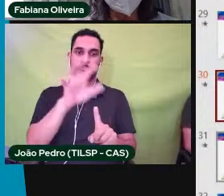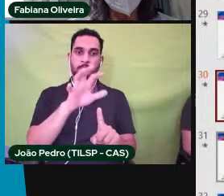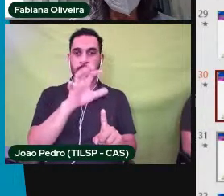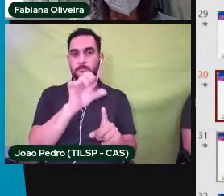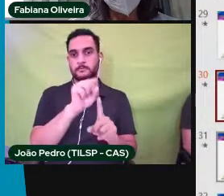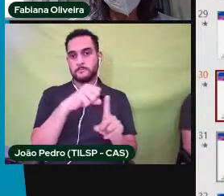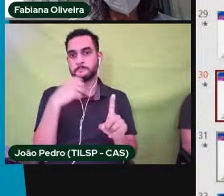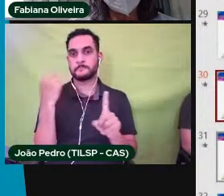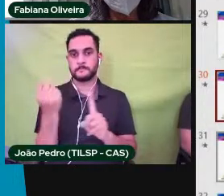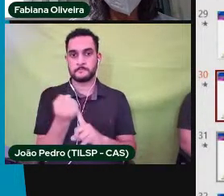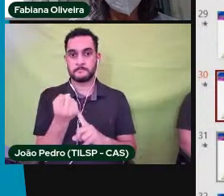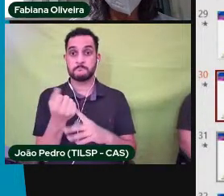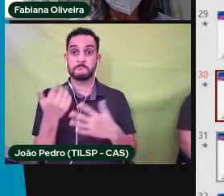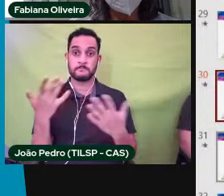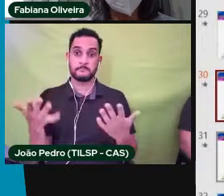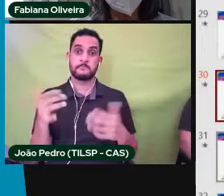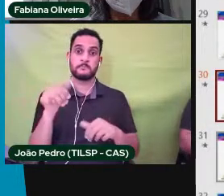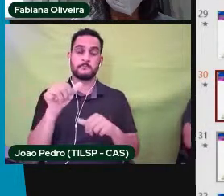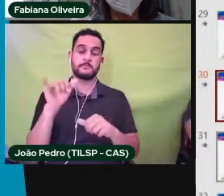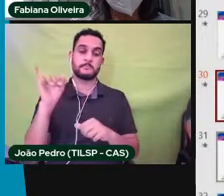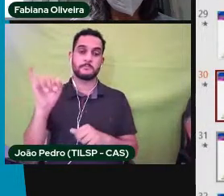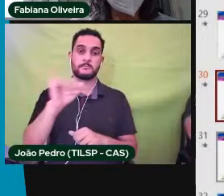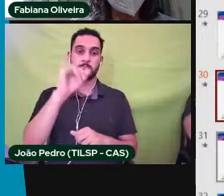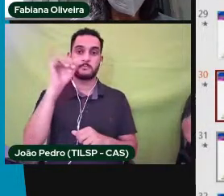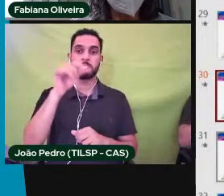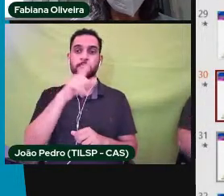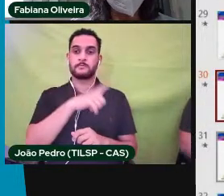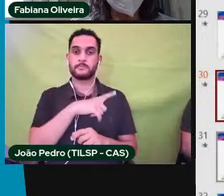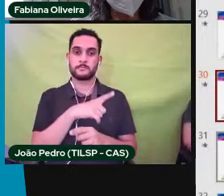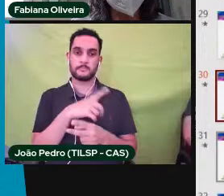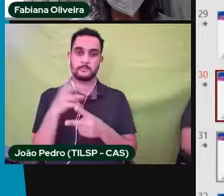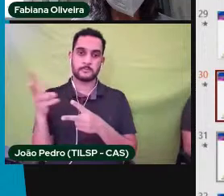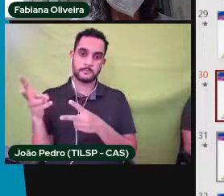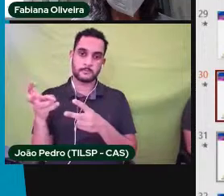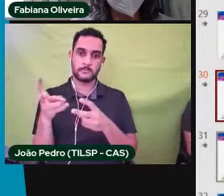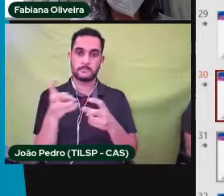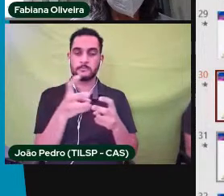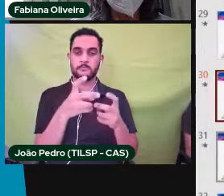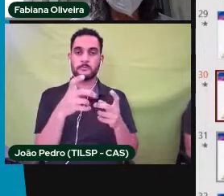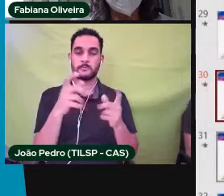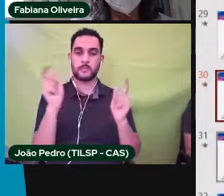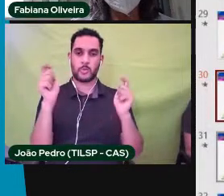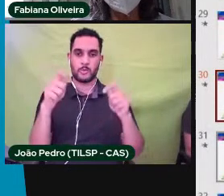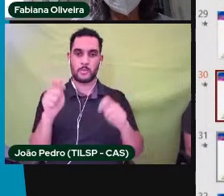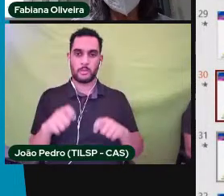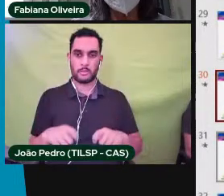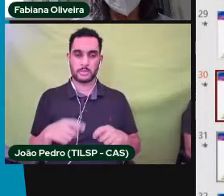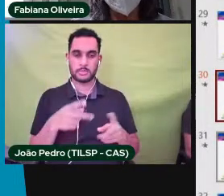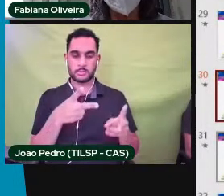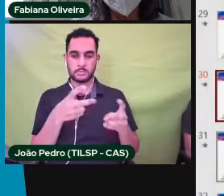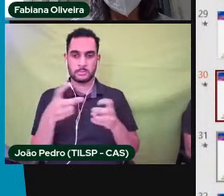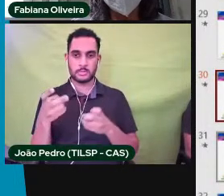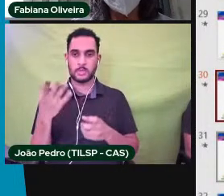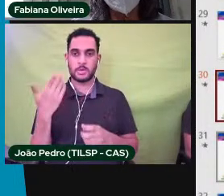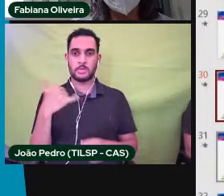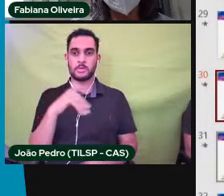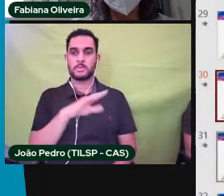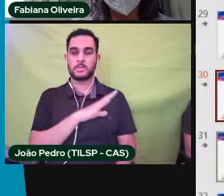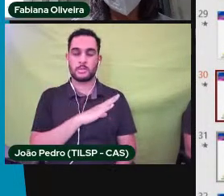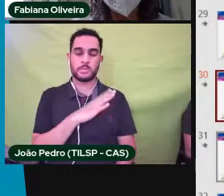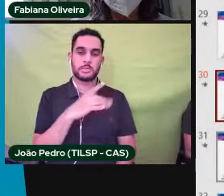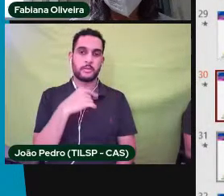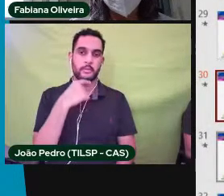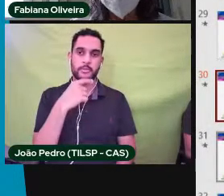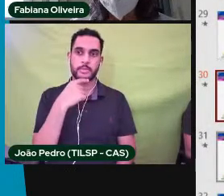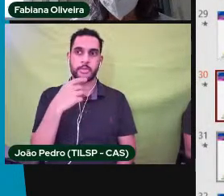E assim é importante a leitura dessas competências, em que nós não temos como entrar em cada uma delas,